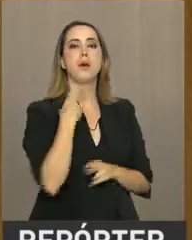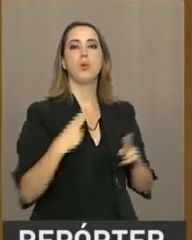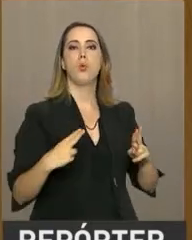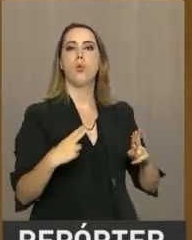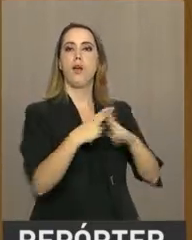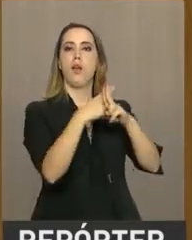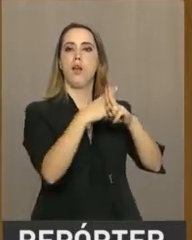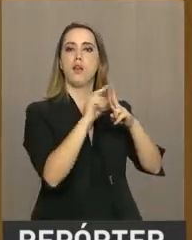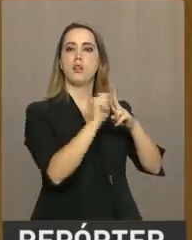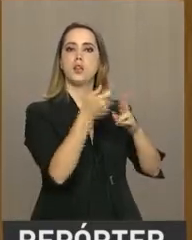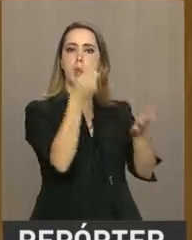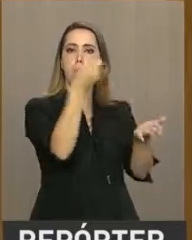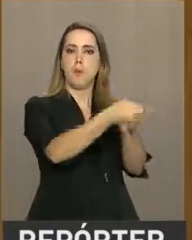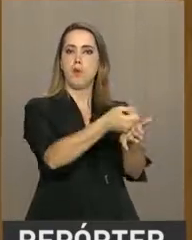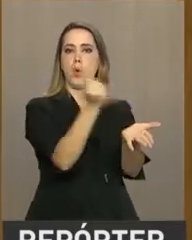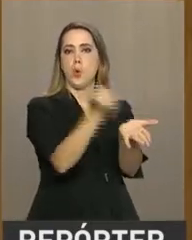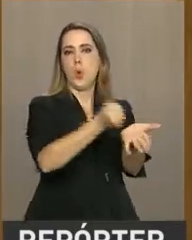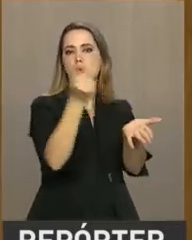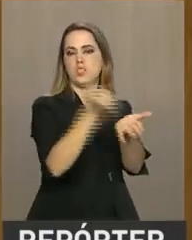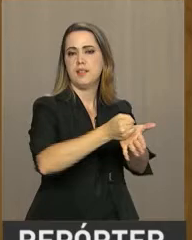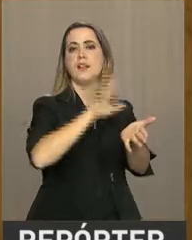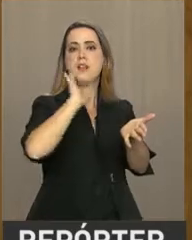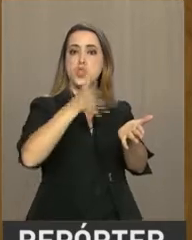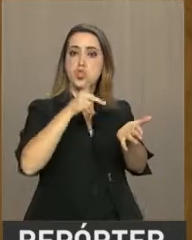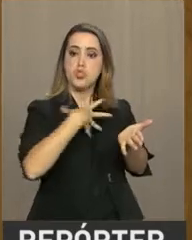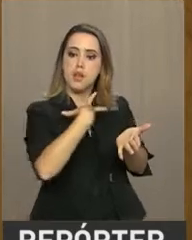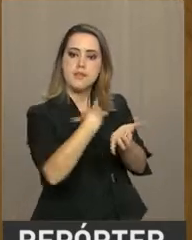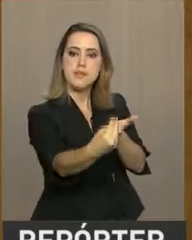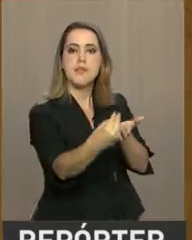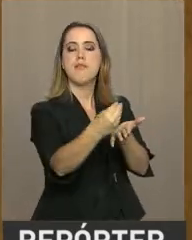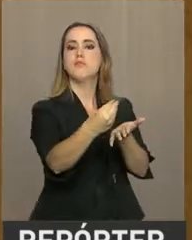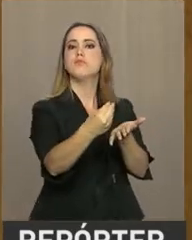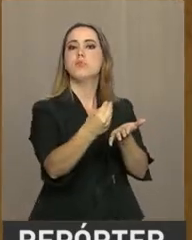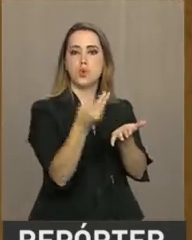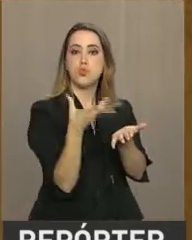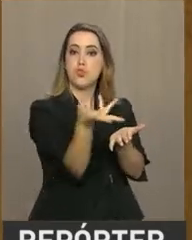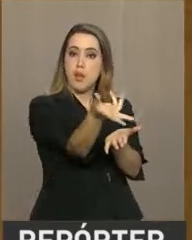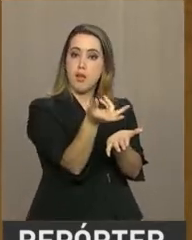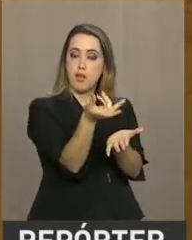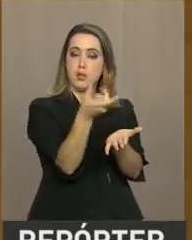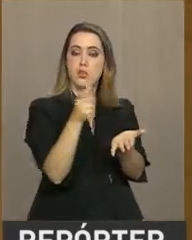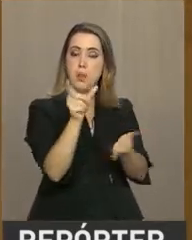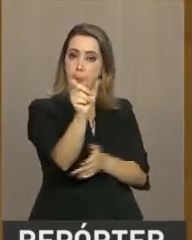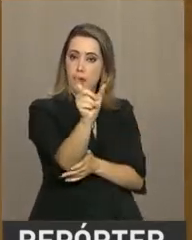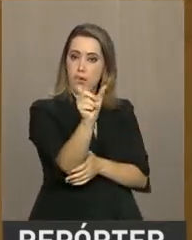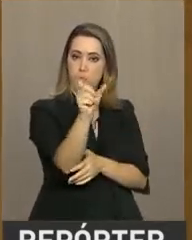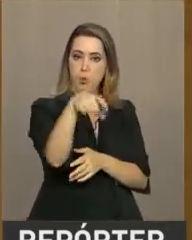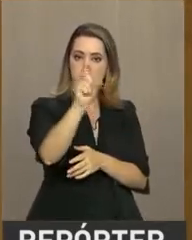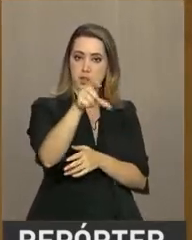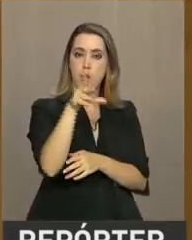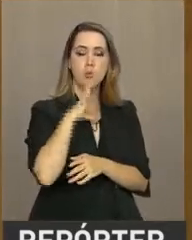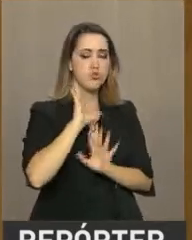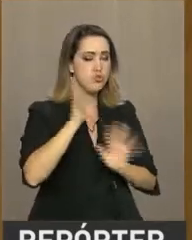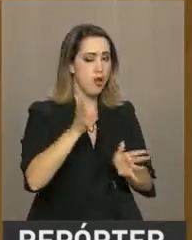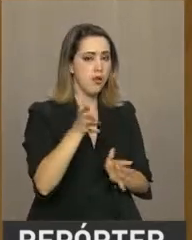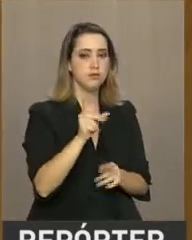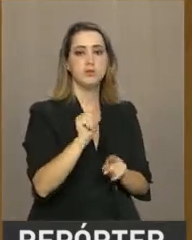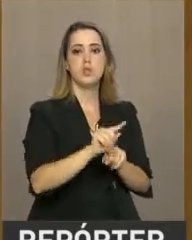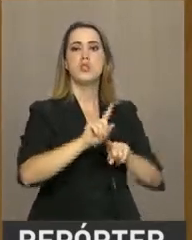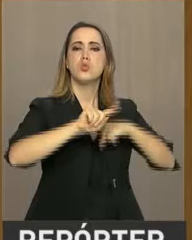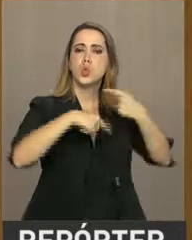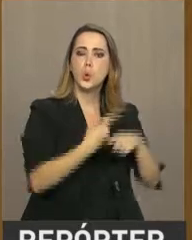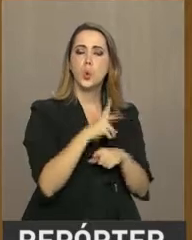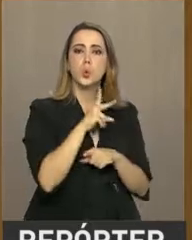e na mesma hora já sai com cartão com açúcar em suas mãos podendo já a partir do dia